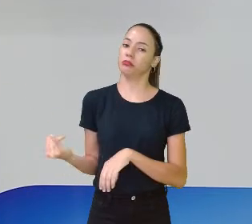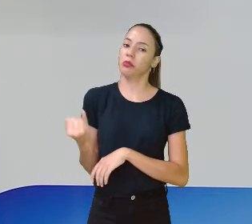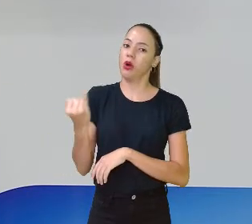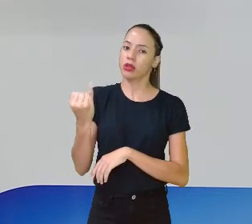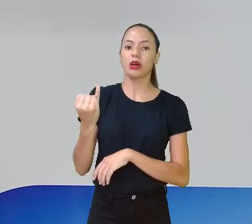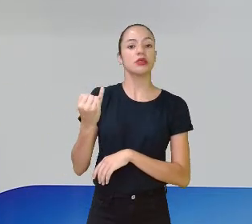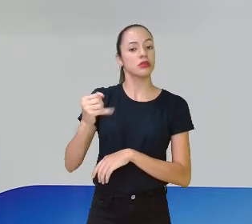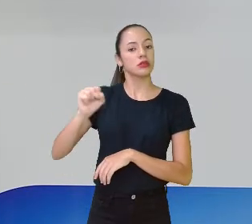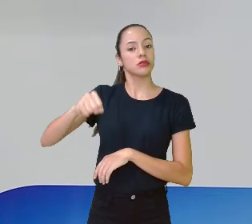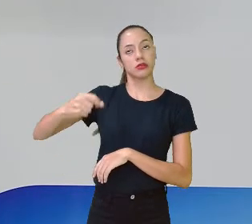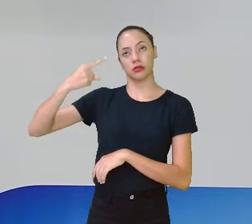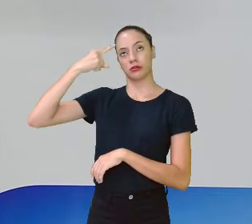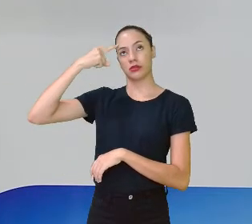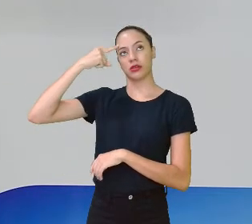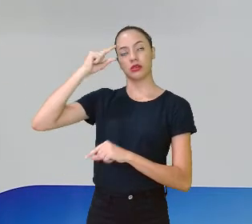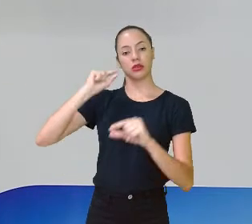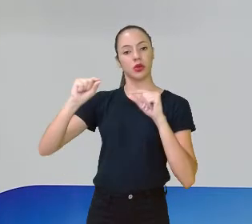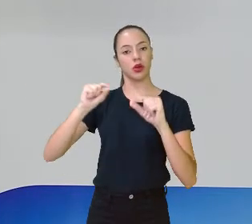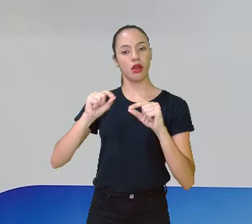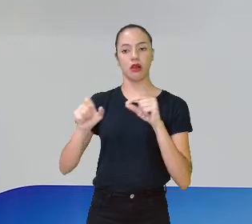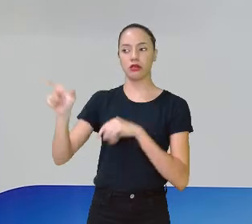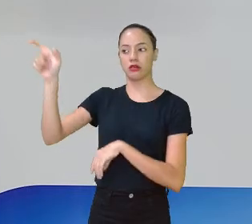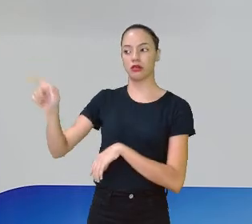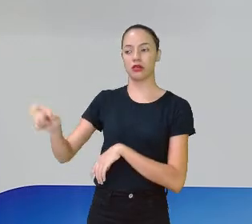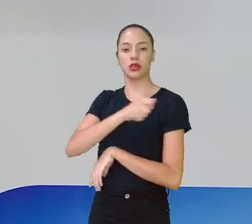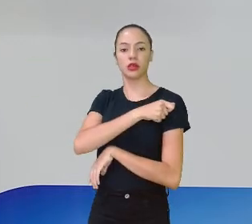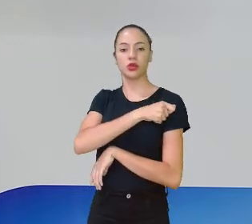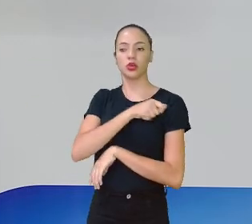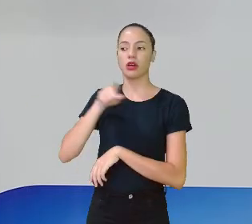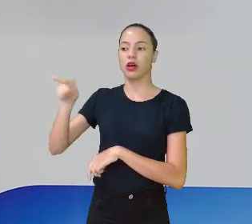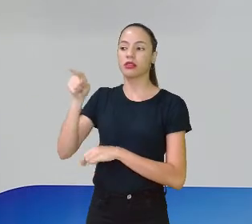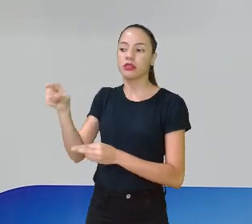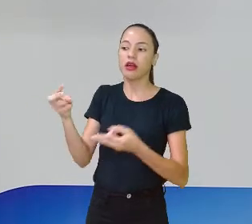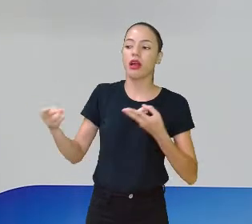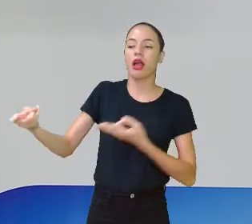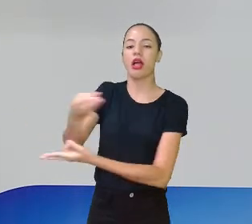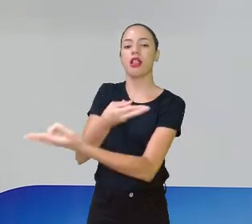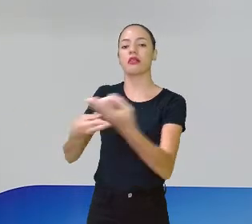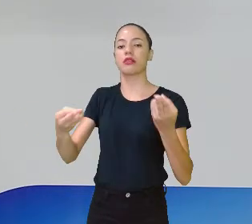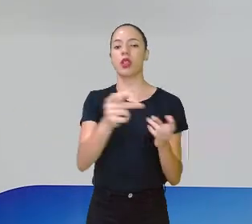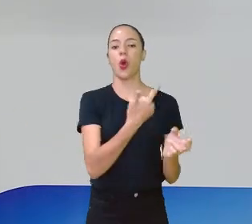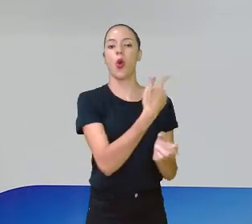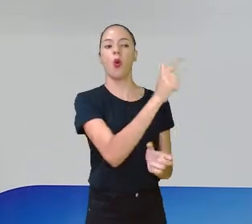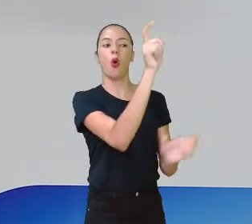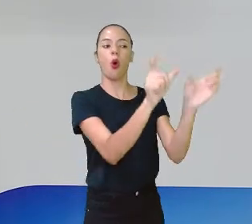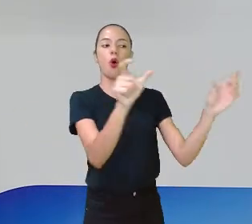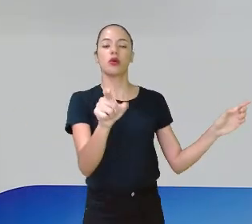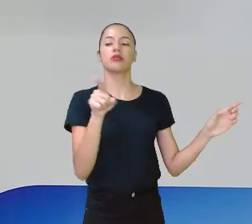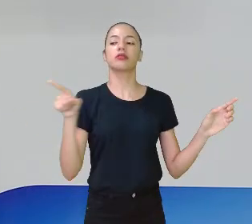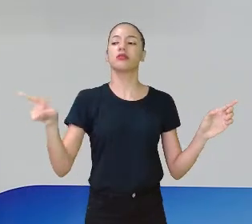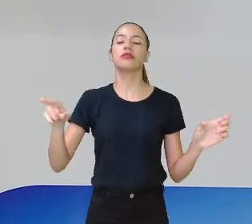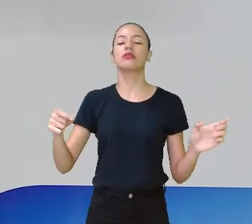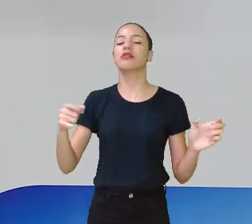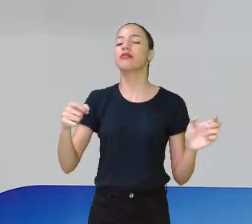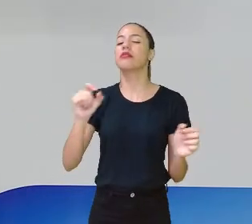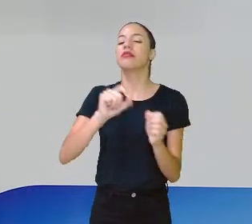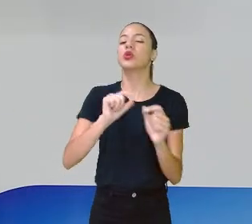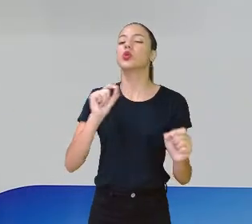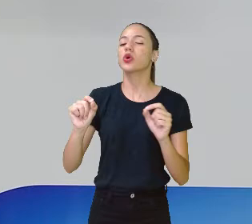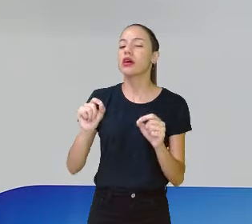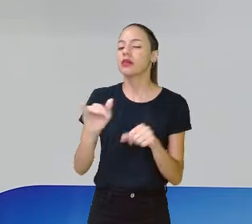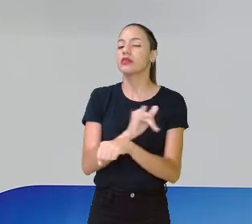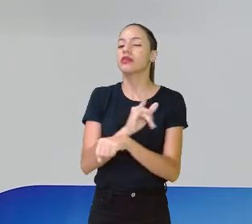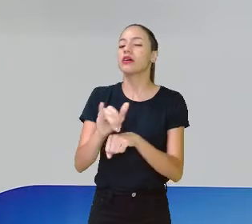considerar, sim, esse estudante, essas relações, o que é que a gente pode fazer? Então, não, porque